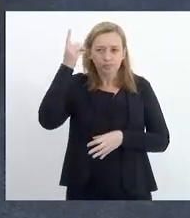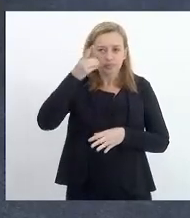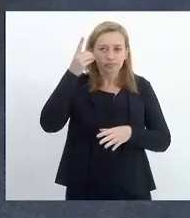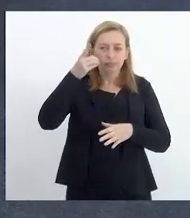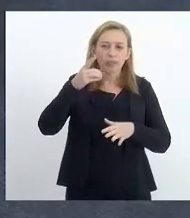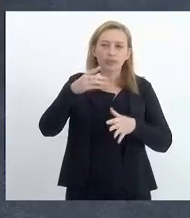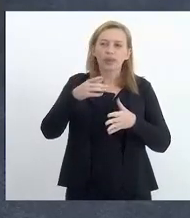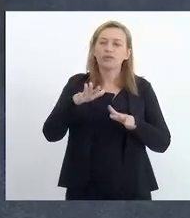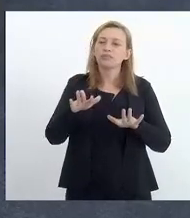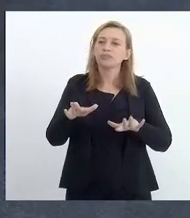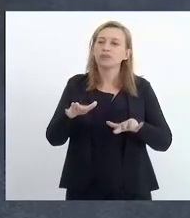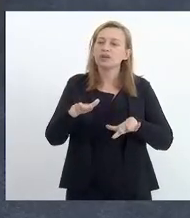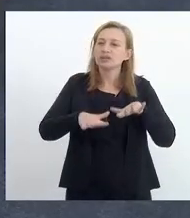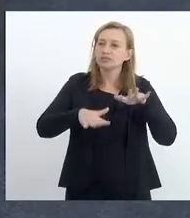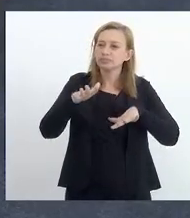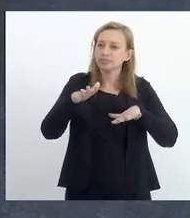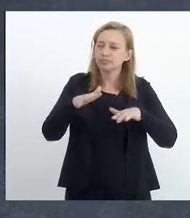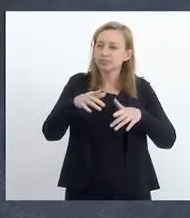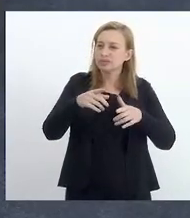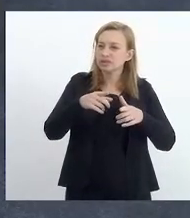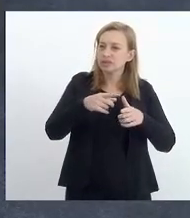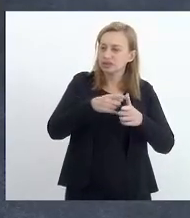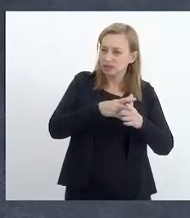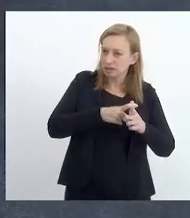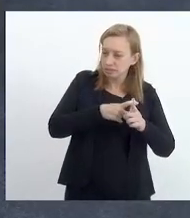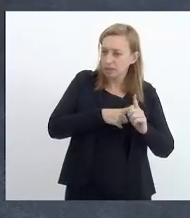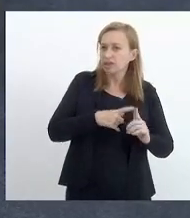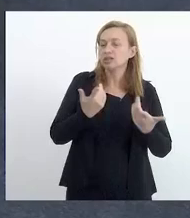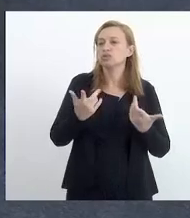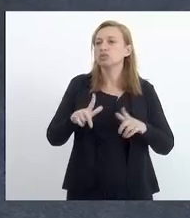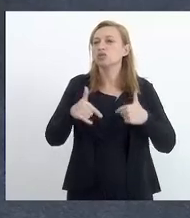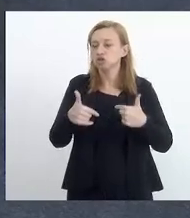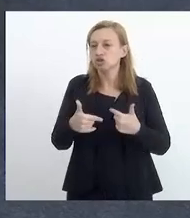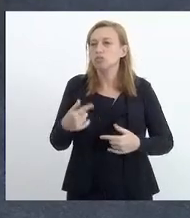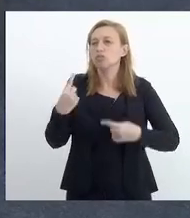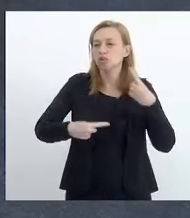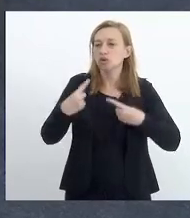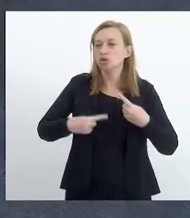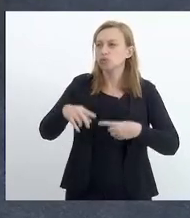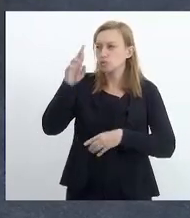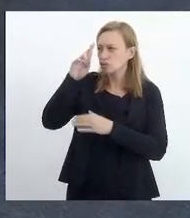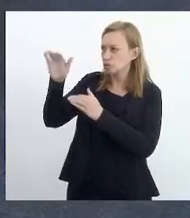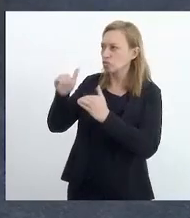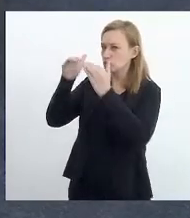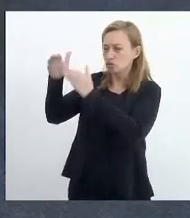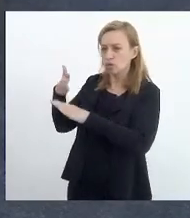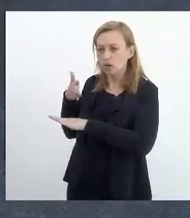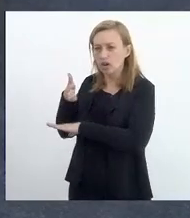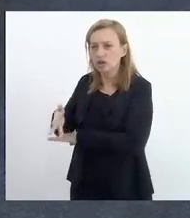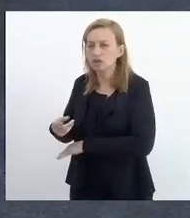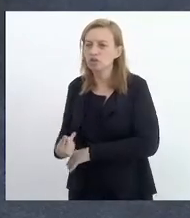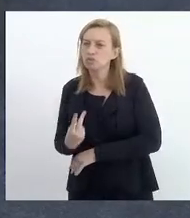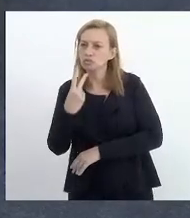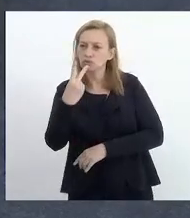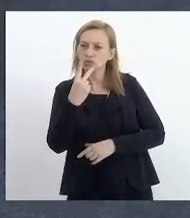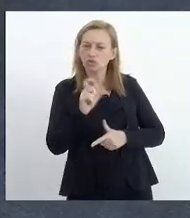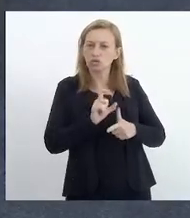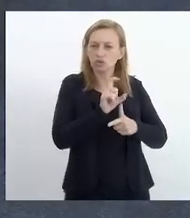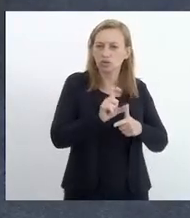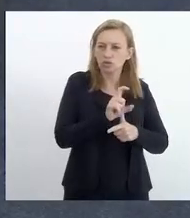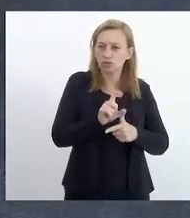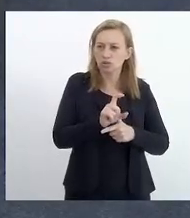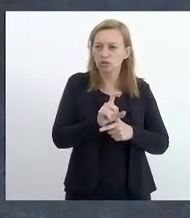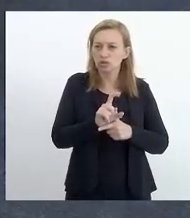uma definição política, Vossa Excelência entra, conduz o executivo e não